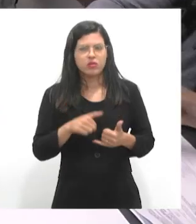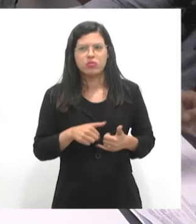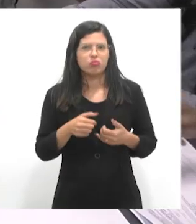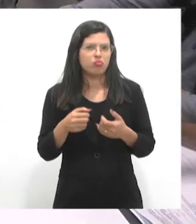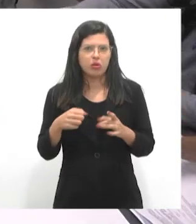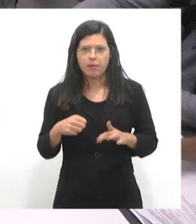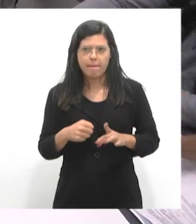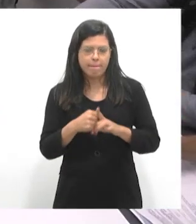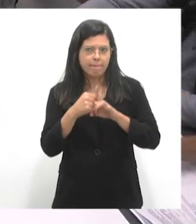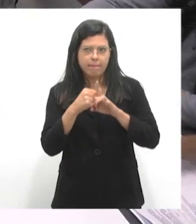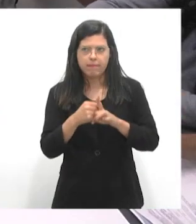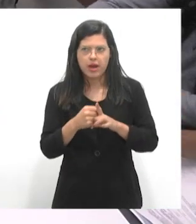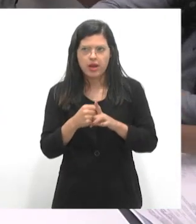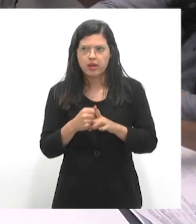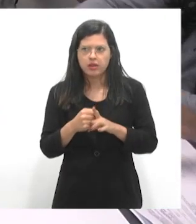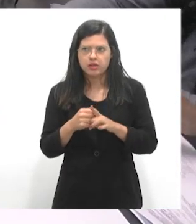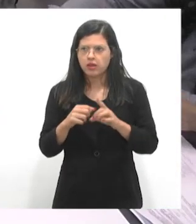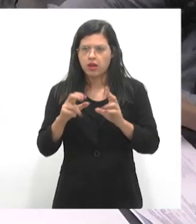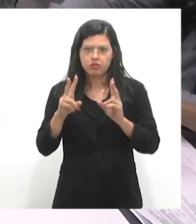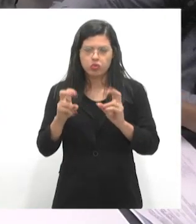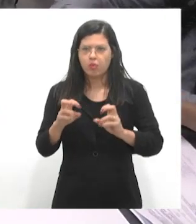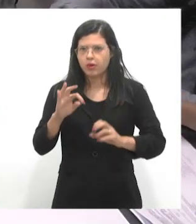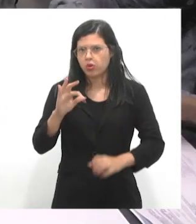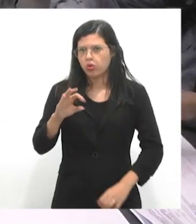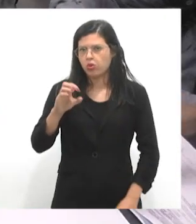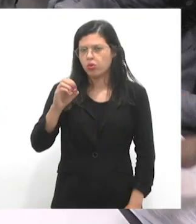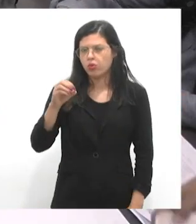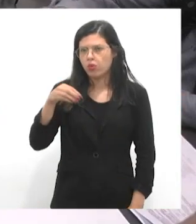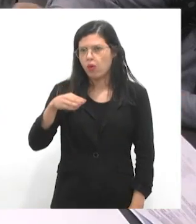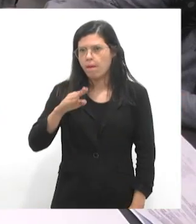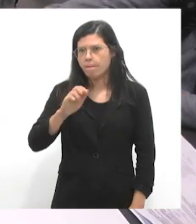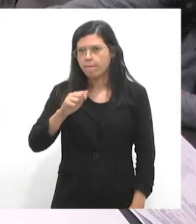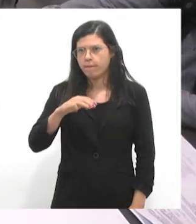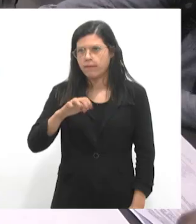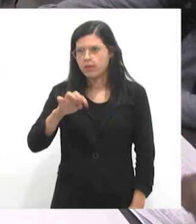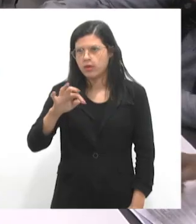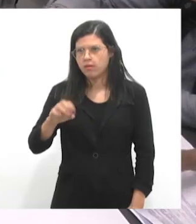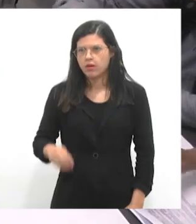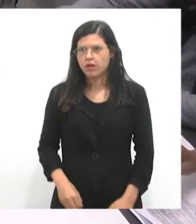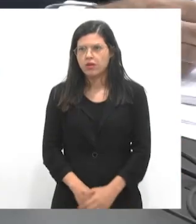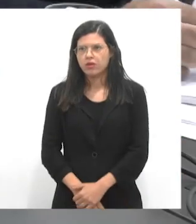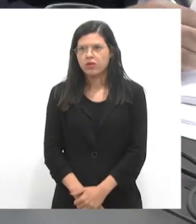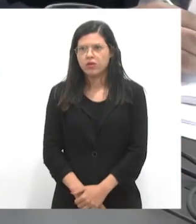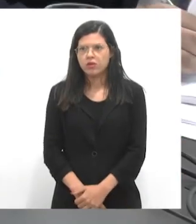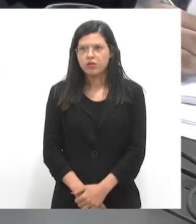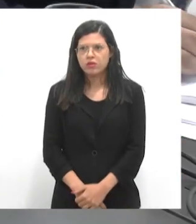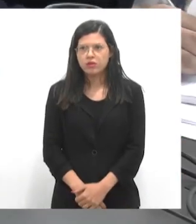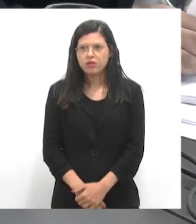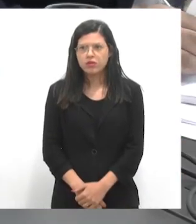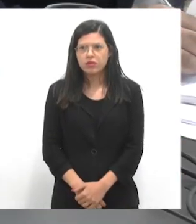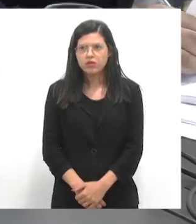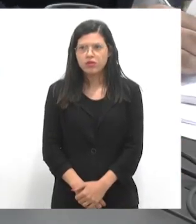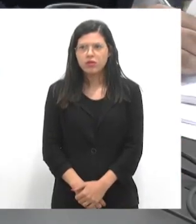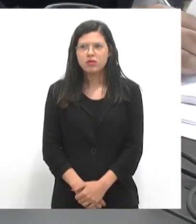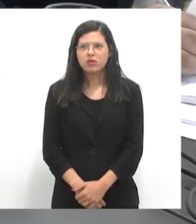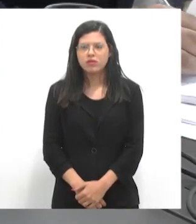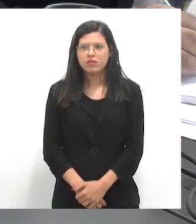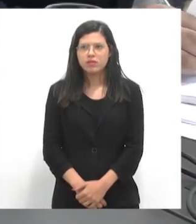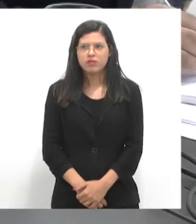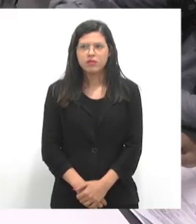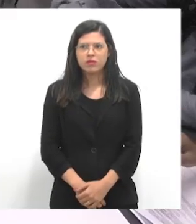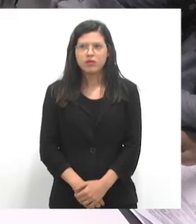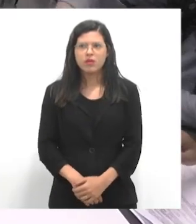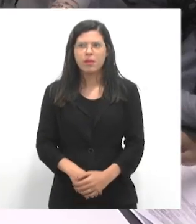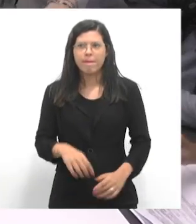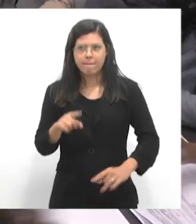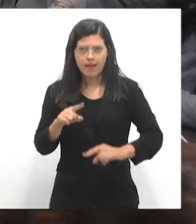óbice associado ao processo de tombamento. Foi a emenda colocada. Mas o tombamento material implica, sim. O tombamento